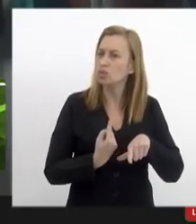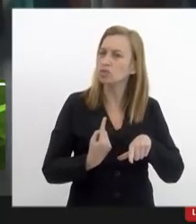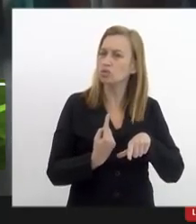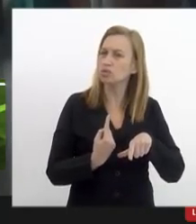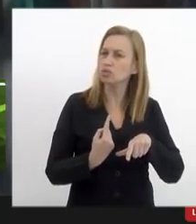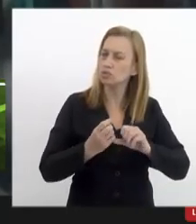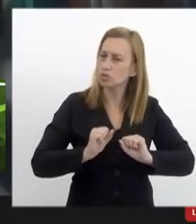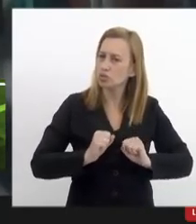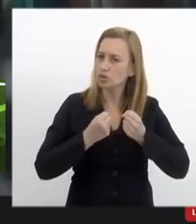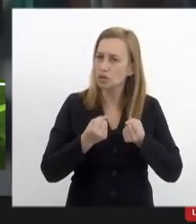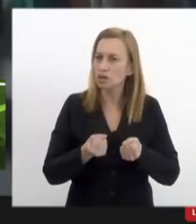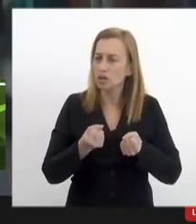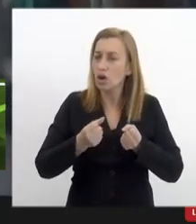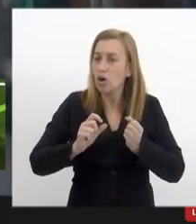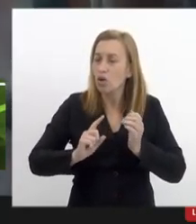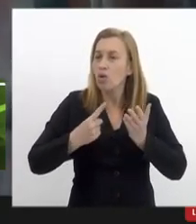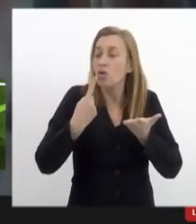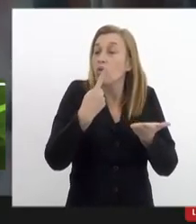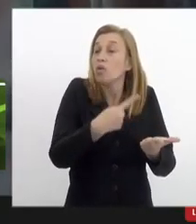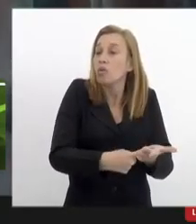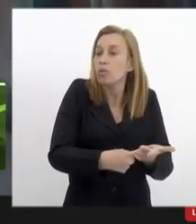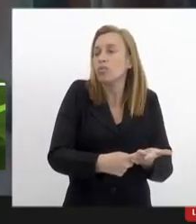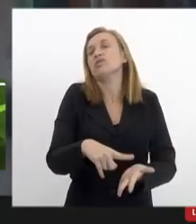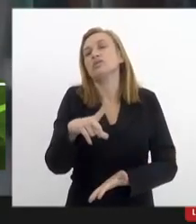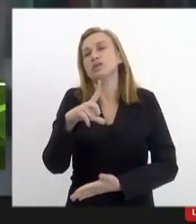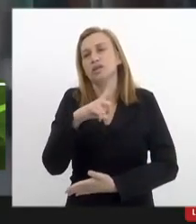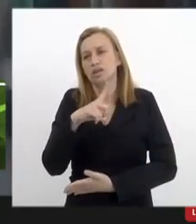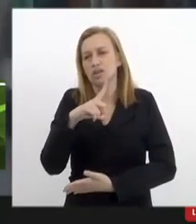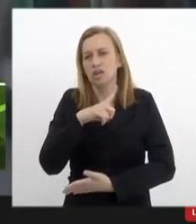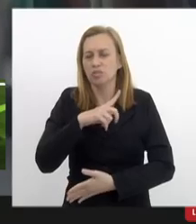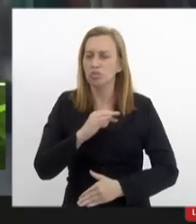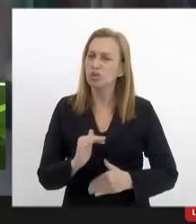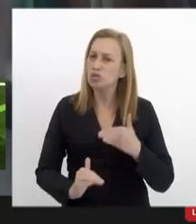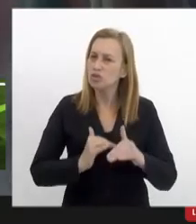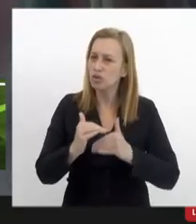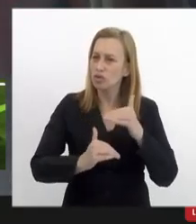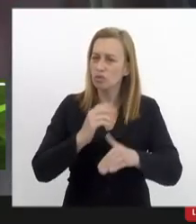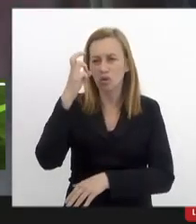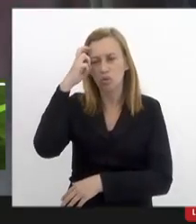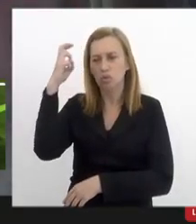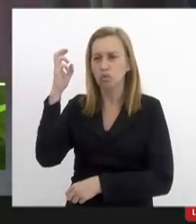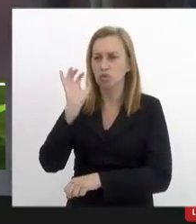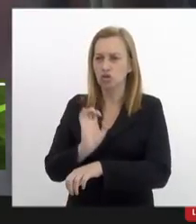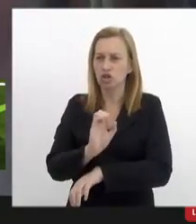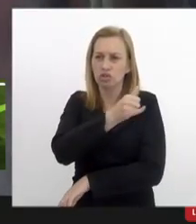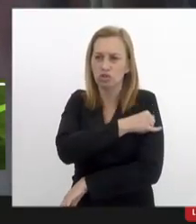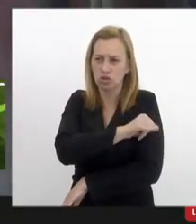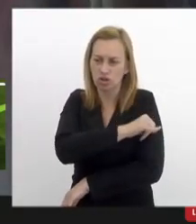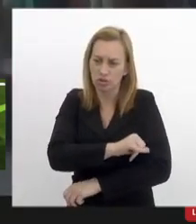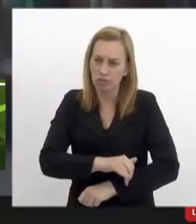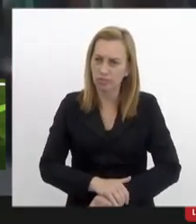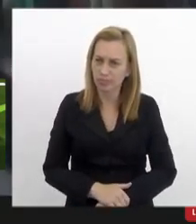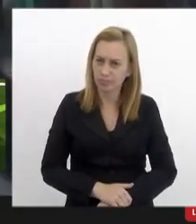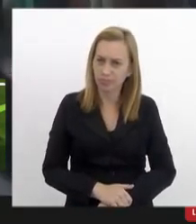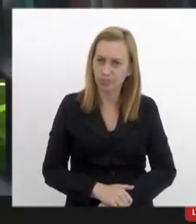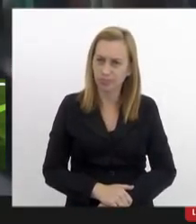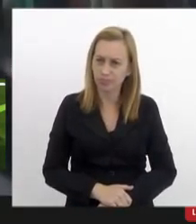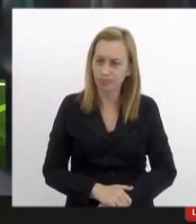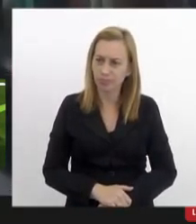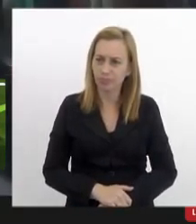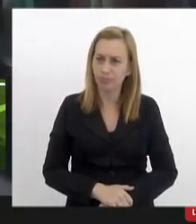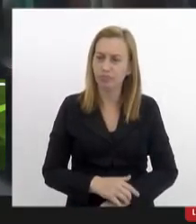relação ao compromisso que devamos ter para o desenvolvimento da cultura no Estado do Rio de Janeiro. Quando